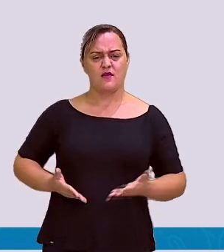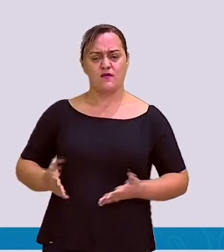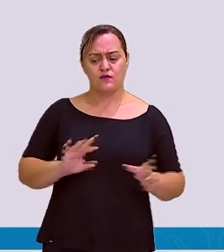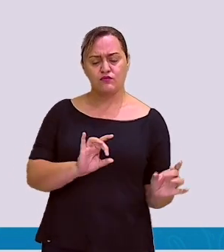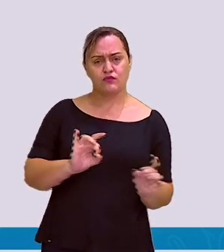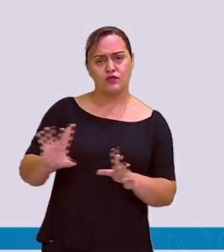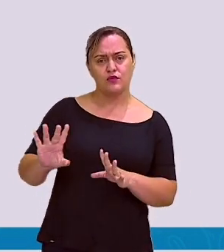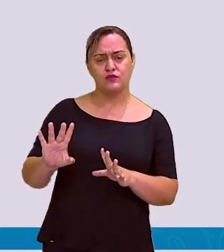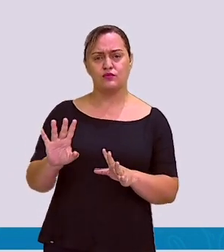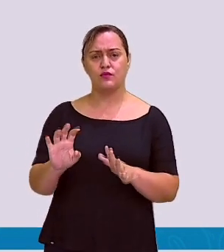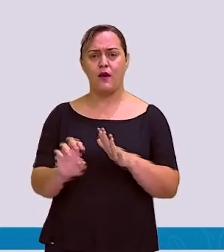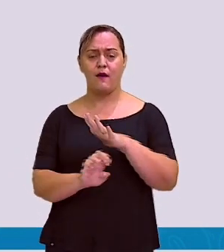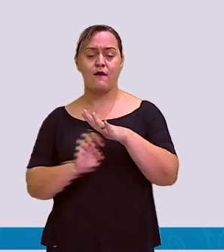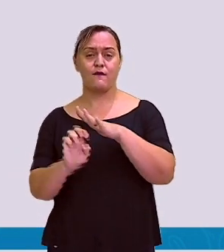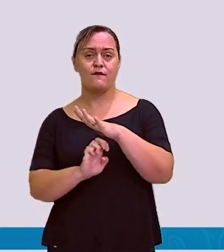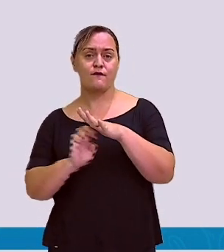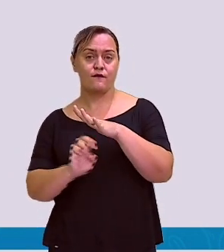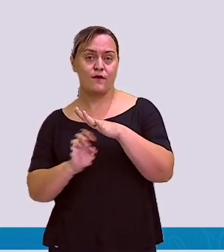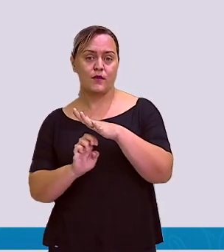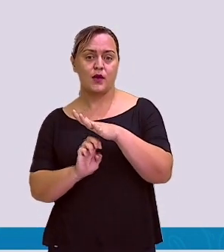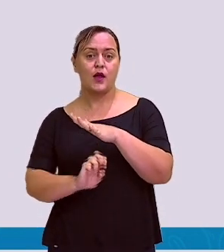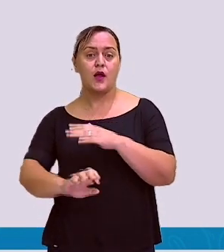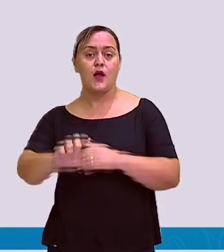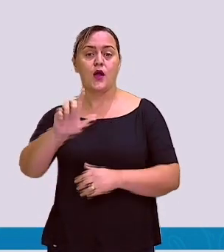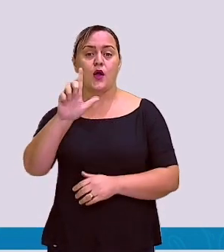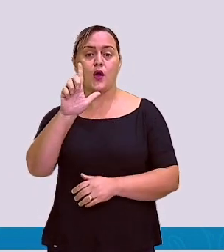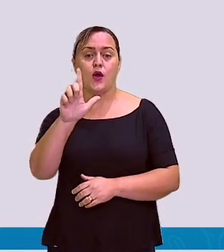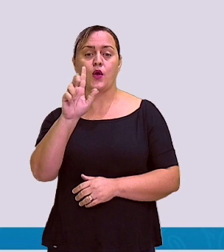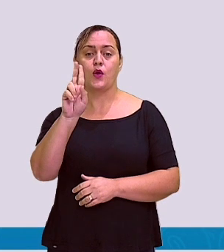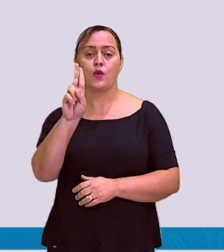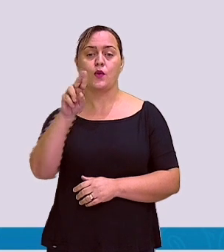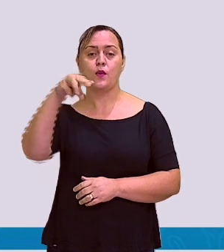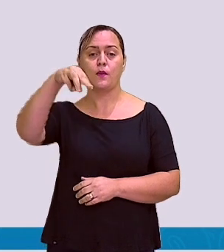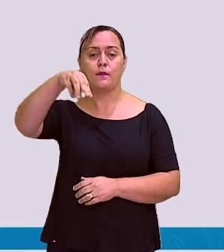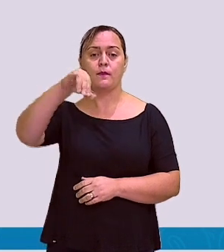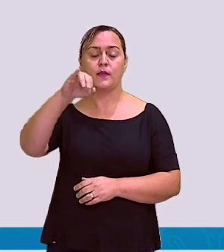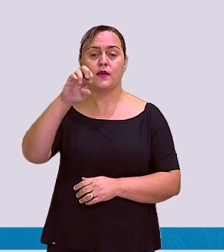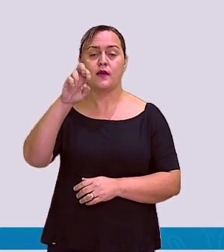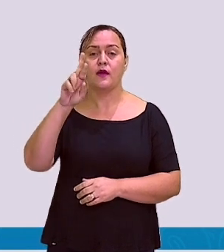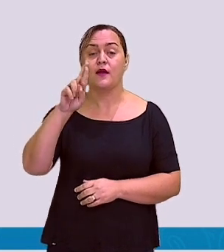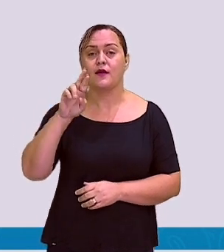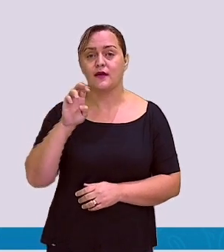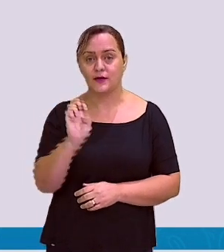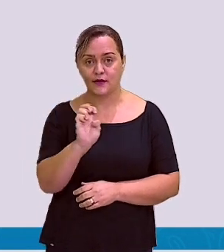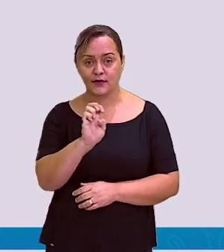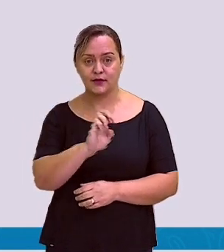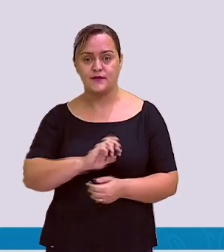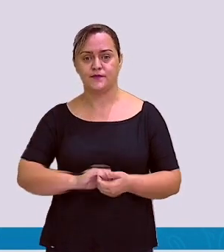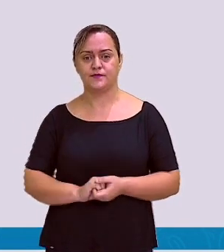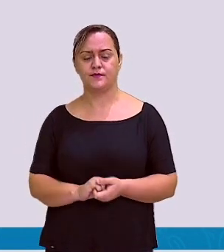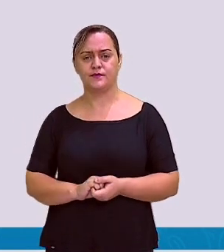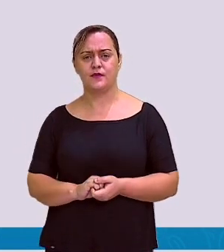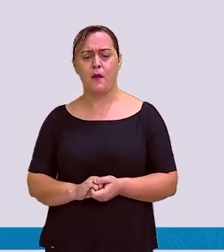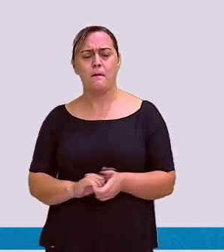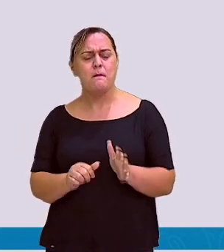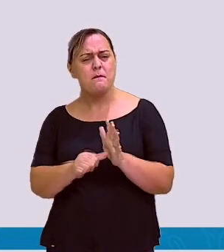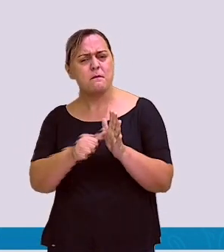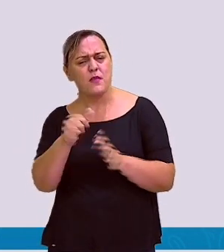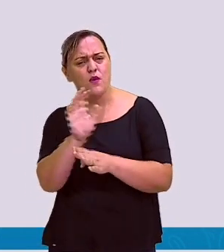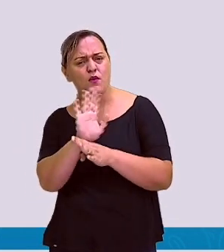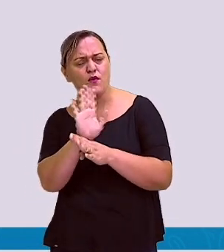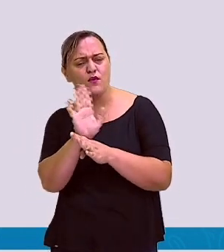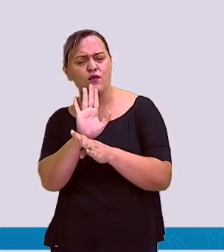por Louis Lumière e é considerado a primeira obra a ser projetada em um curta-metragem